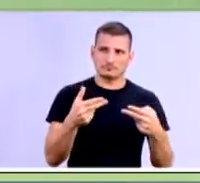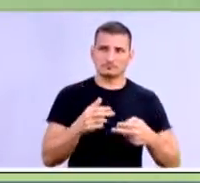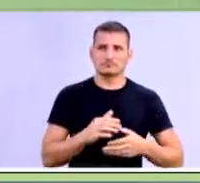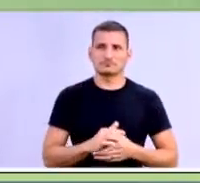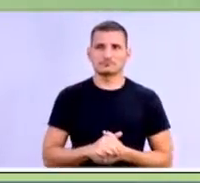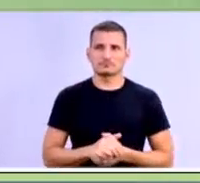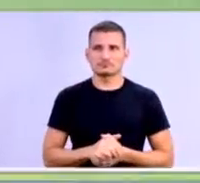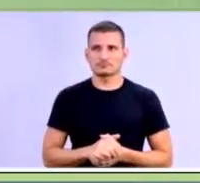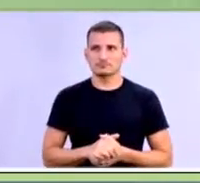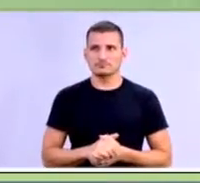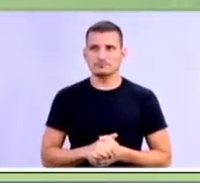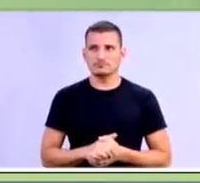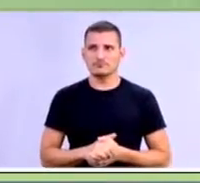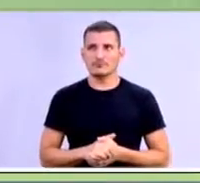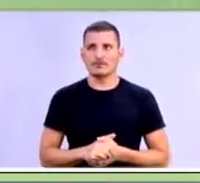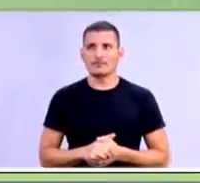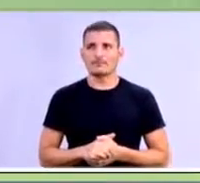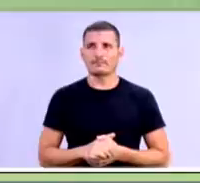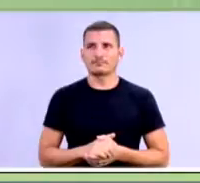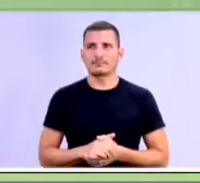objeto,